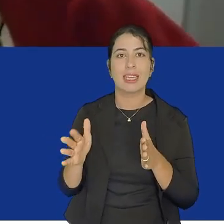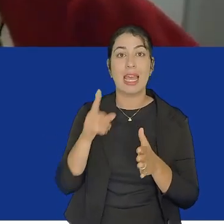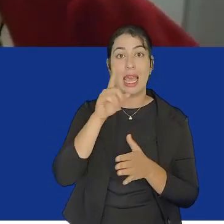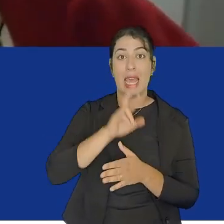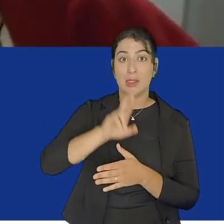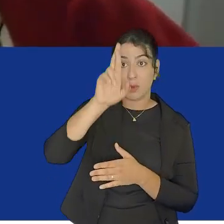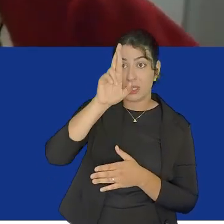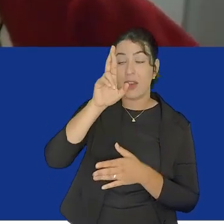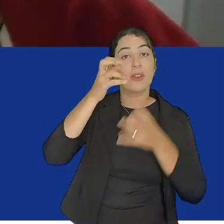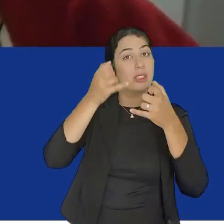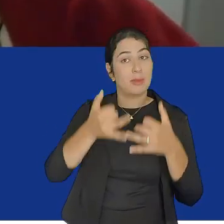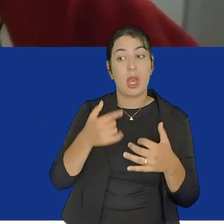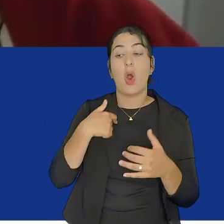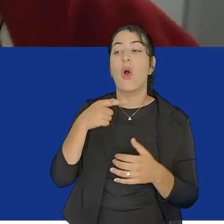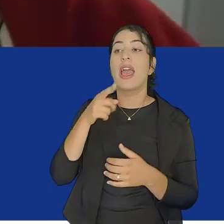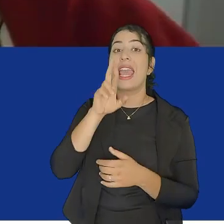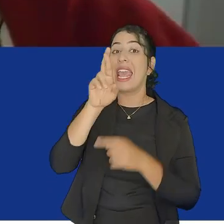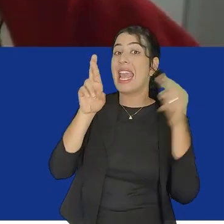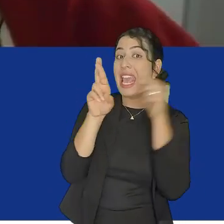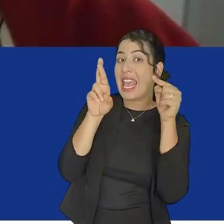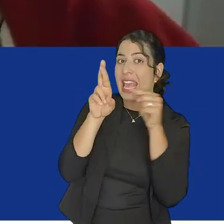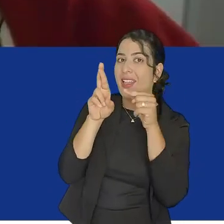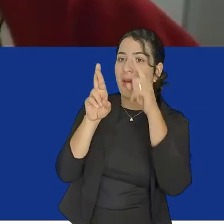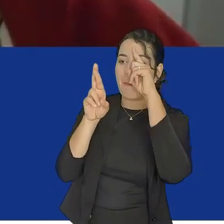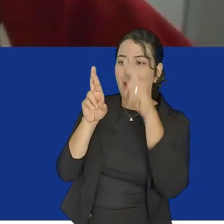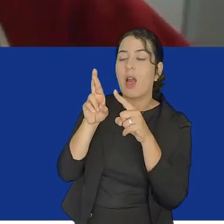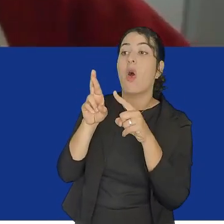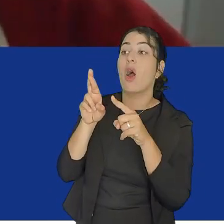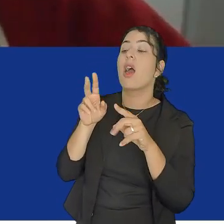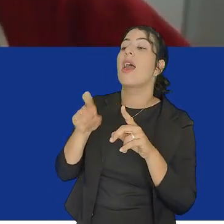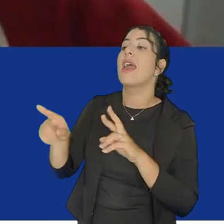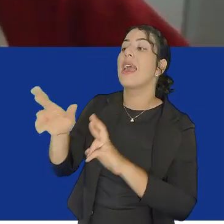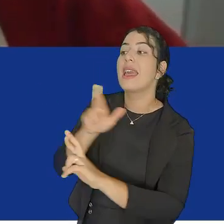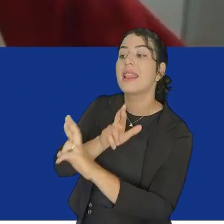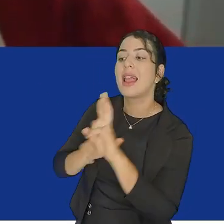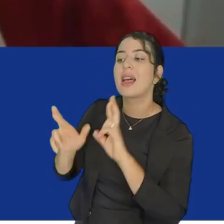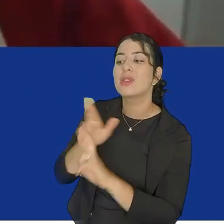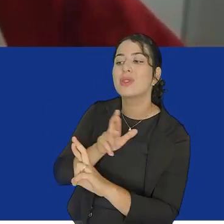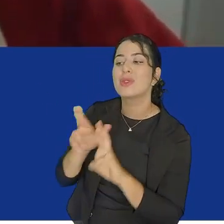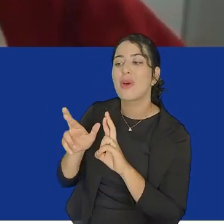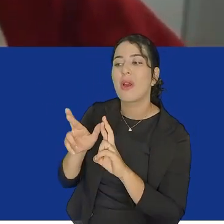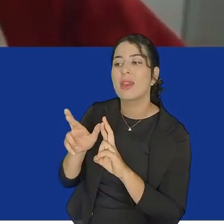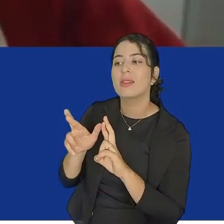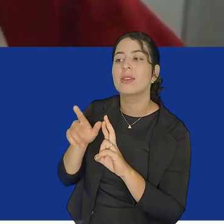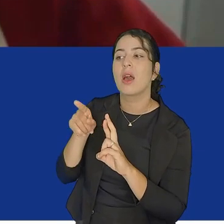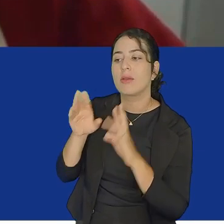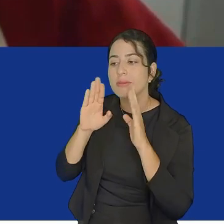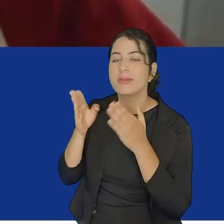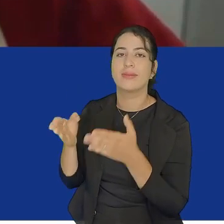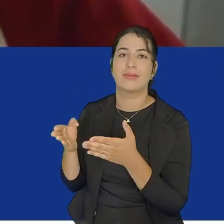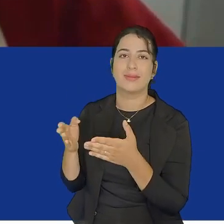não. Porque, veja, não é só que a gente não olha para as relações. O ser humano atrapalha a